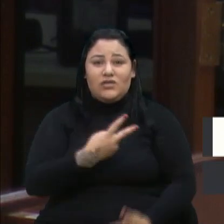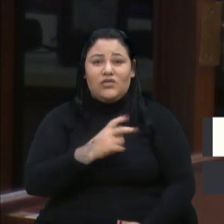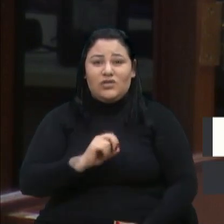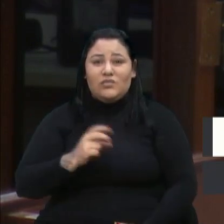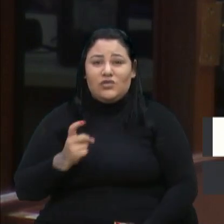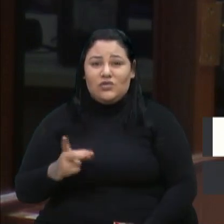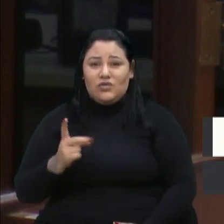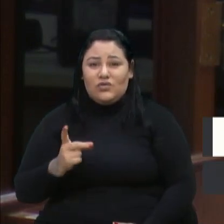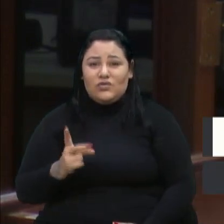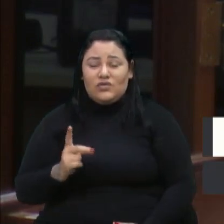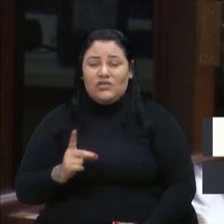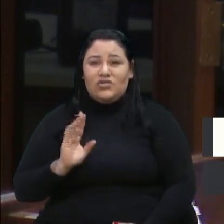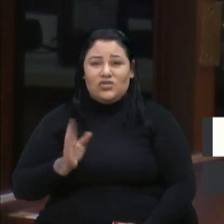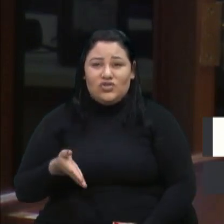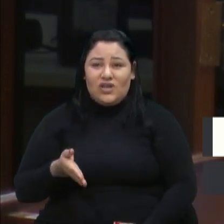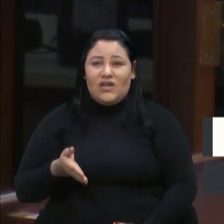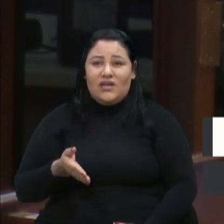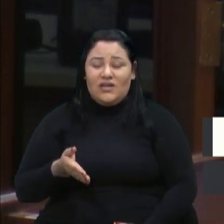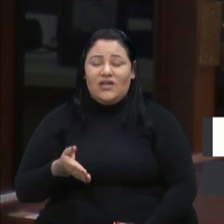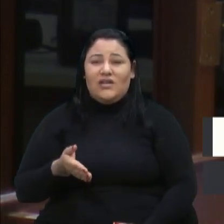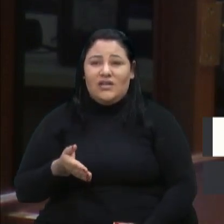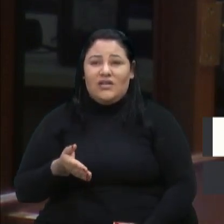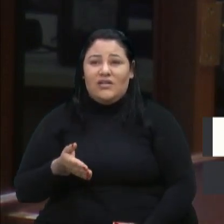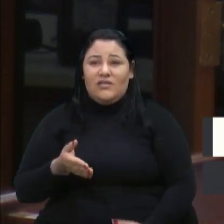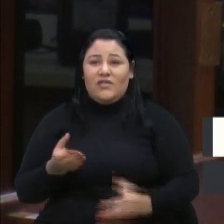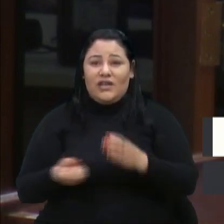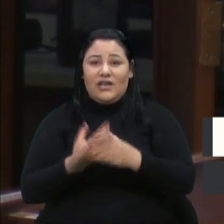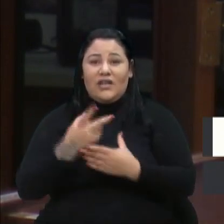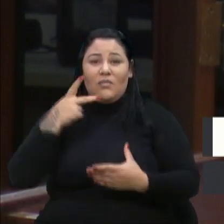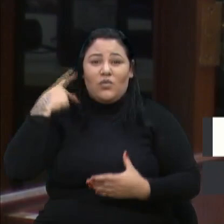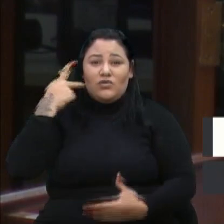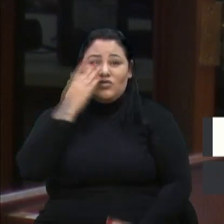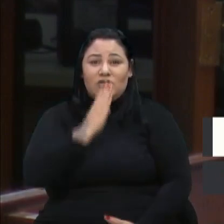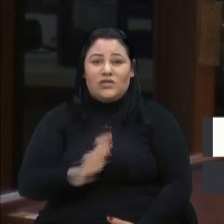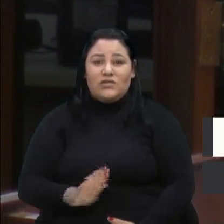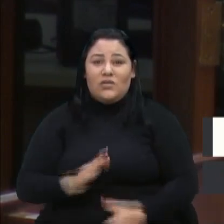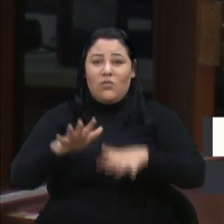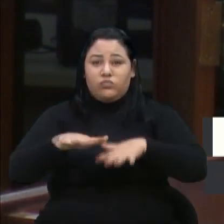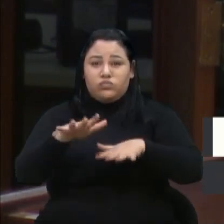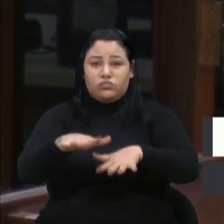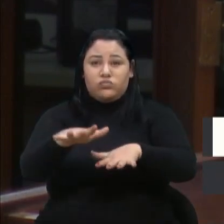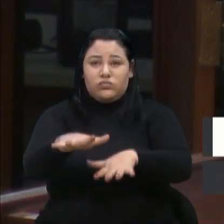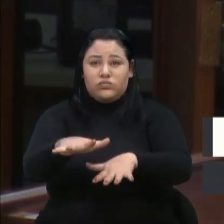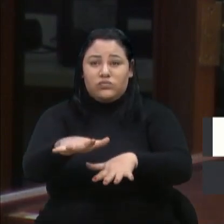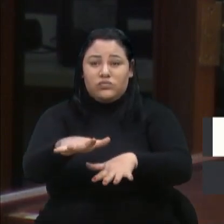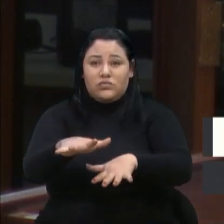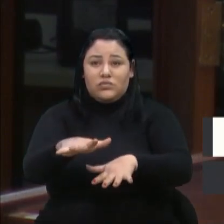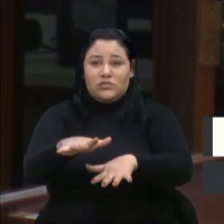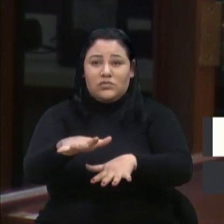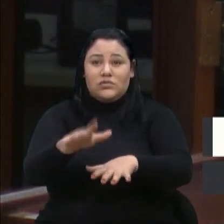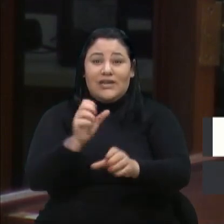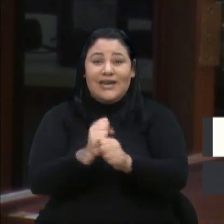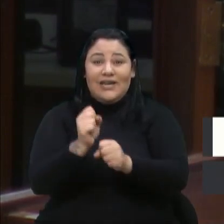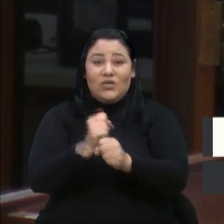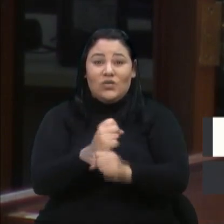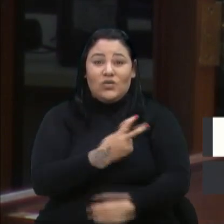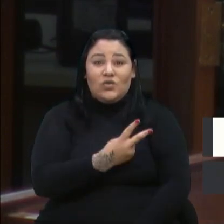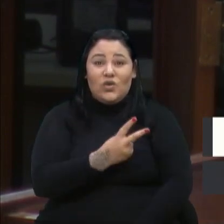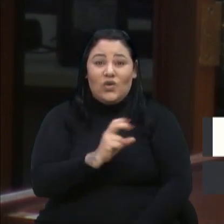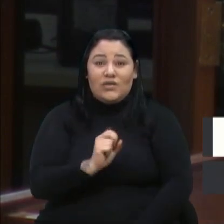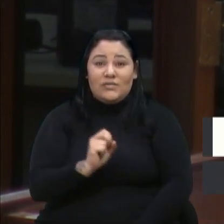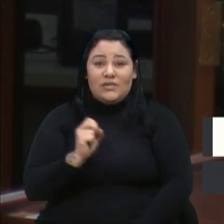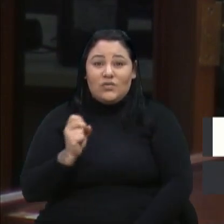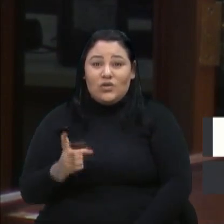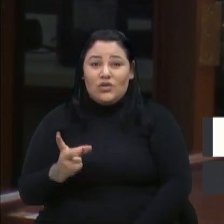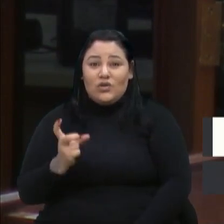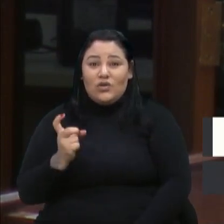2012, que foi lançada a Política Nacional de Mobilidade Urbana, vejam bem, ano